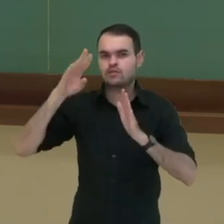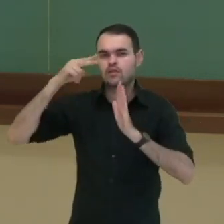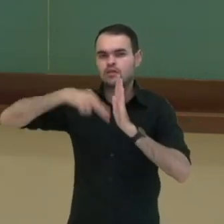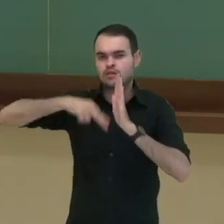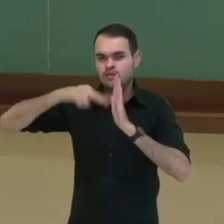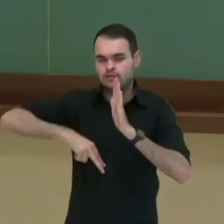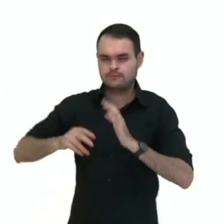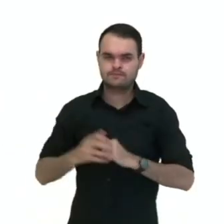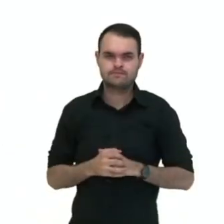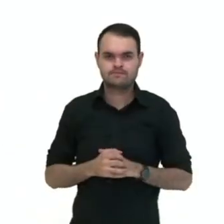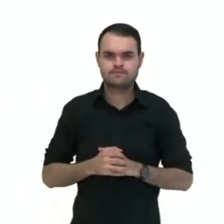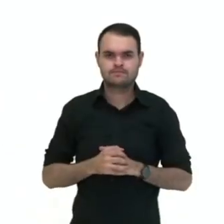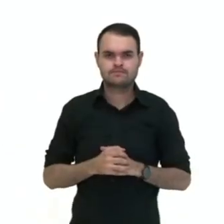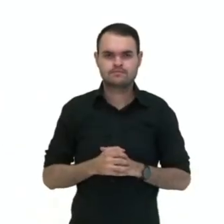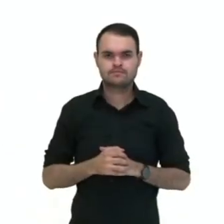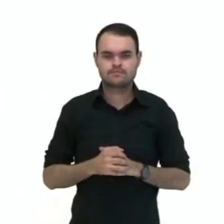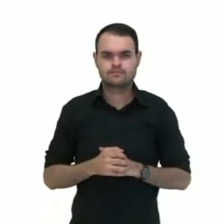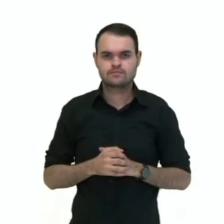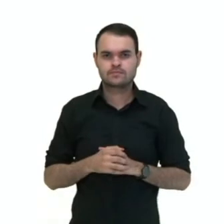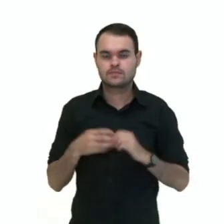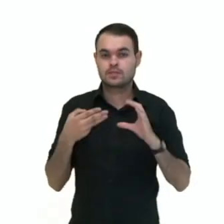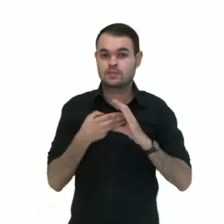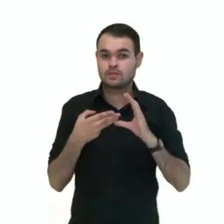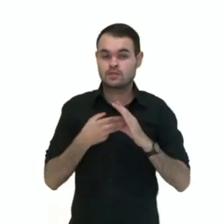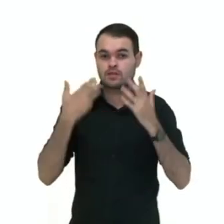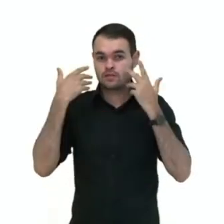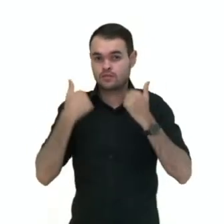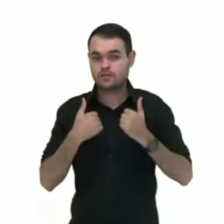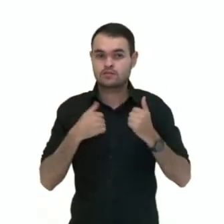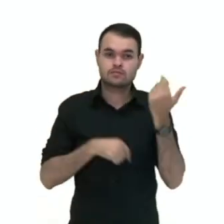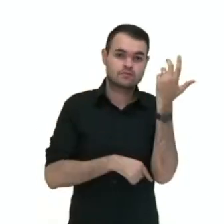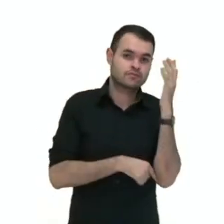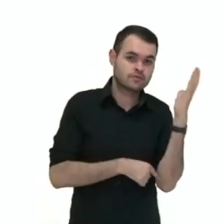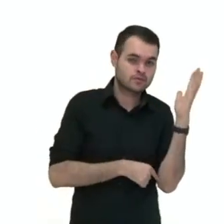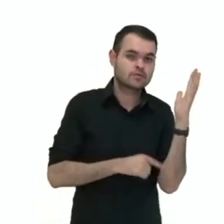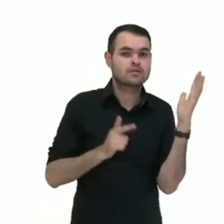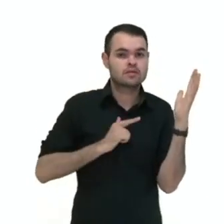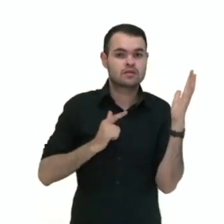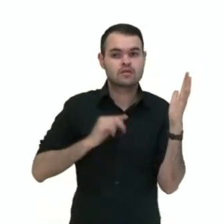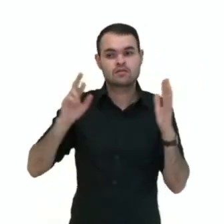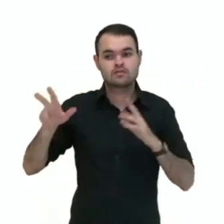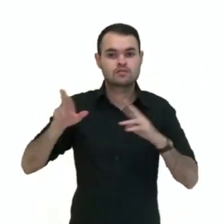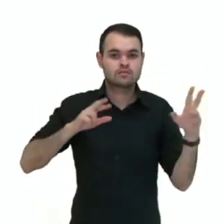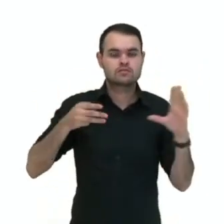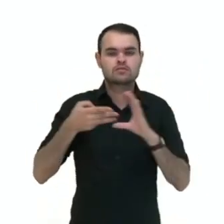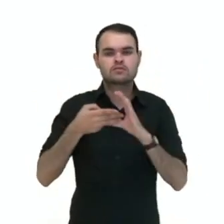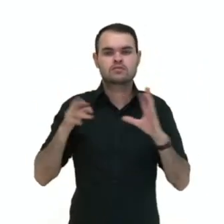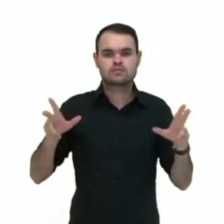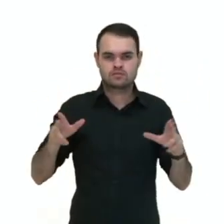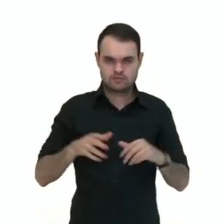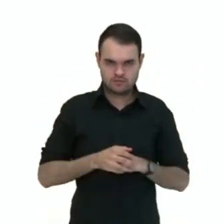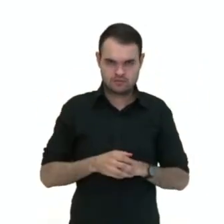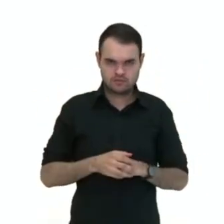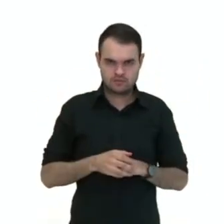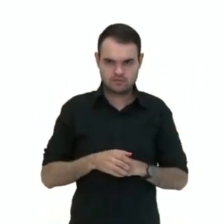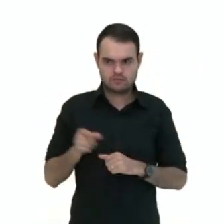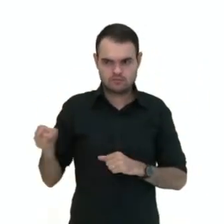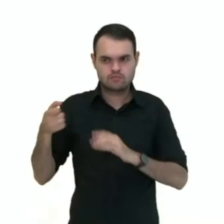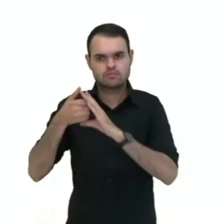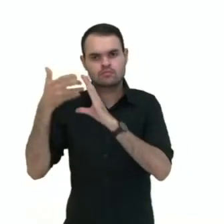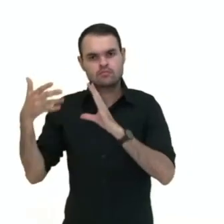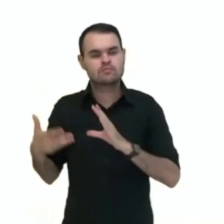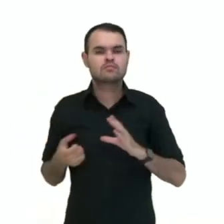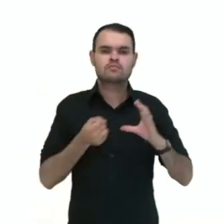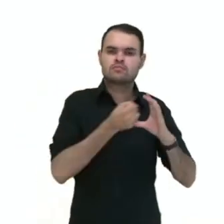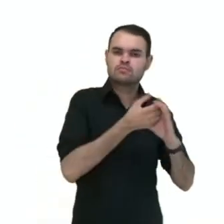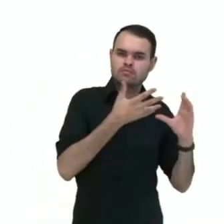você. As células animais e vegetais possuem células diferentes que proporcionam suas